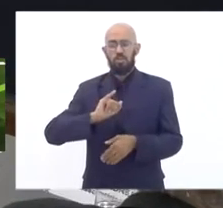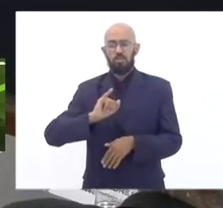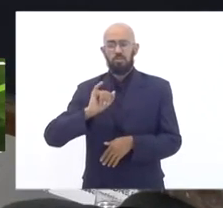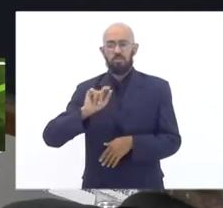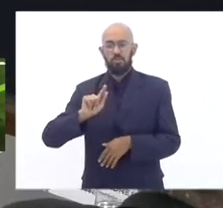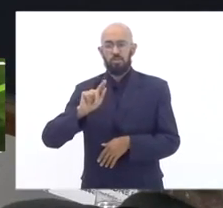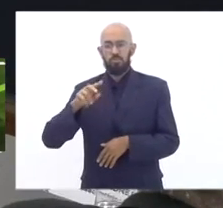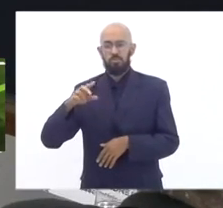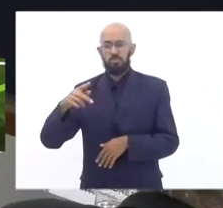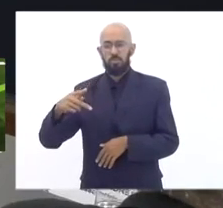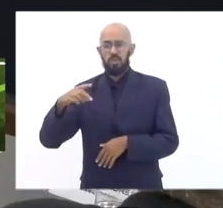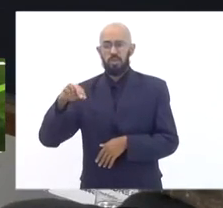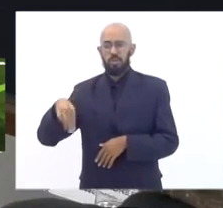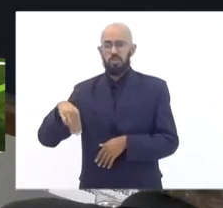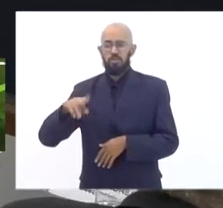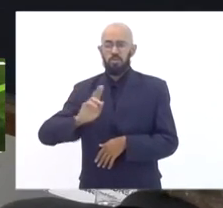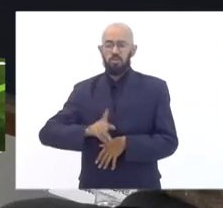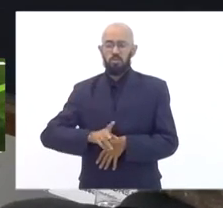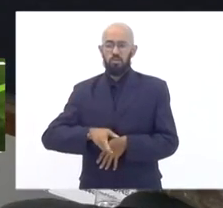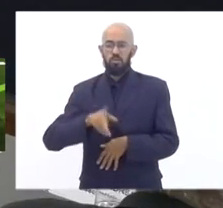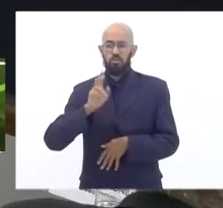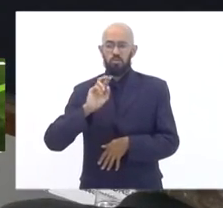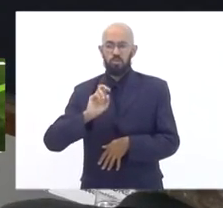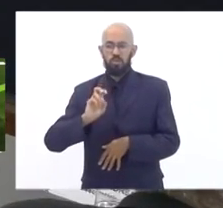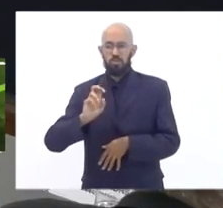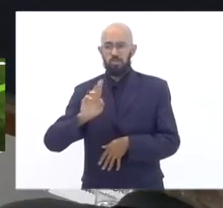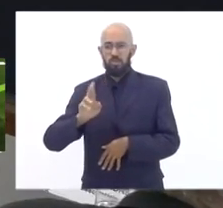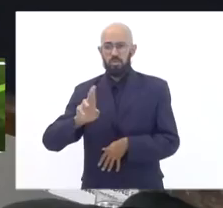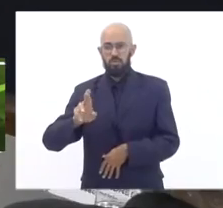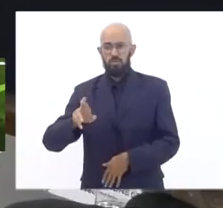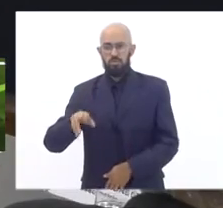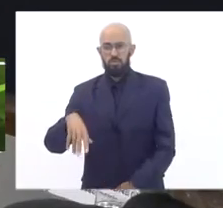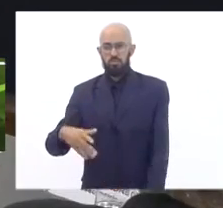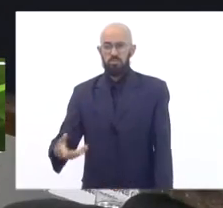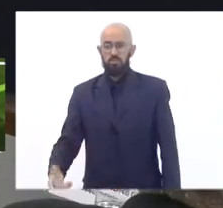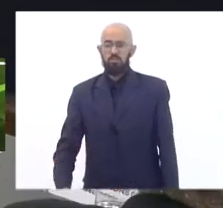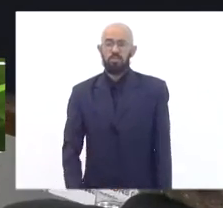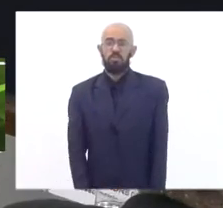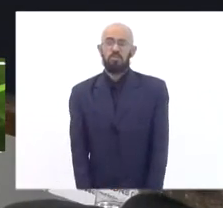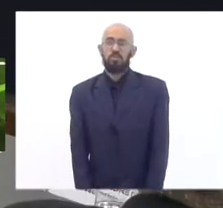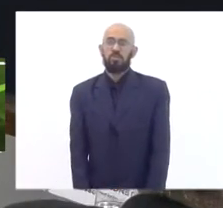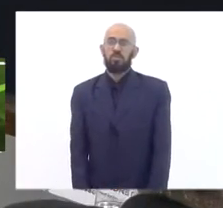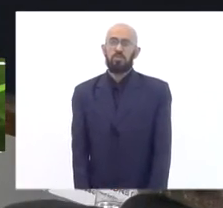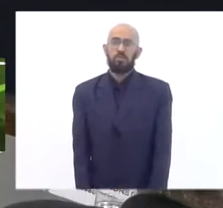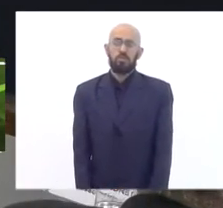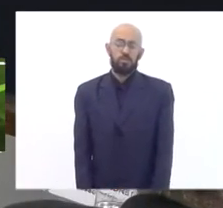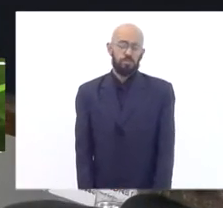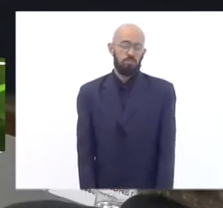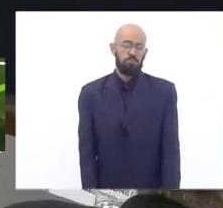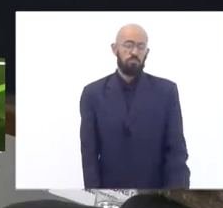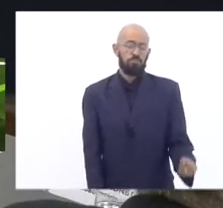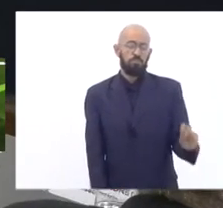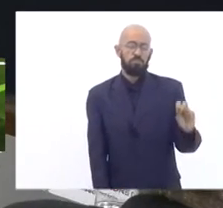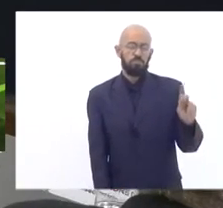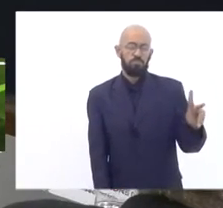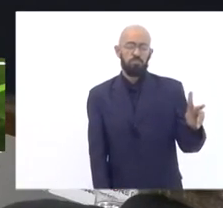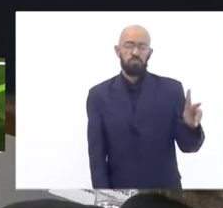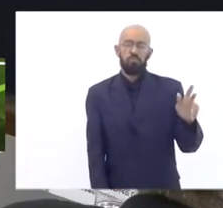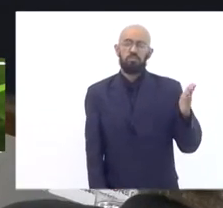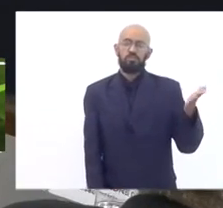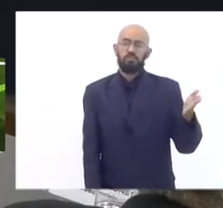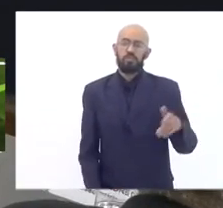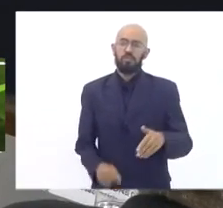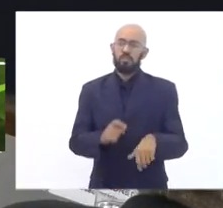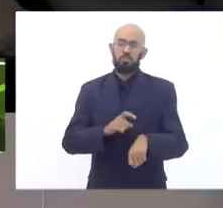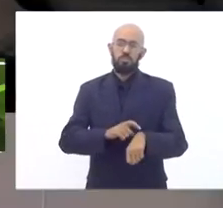IGPM, se utilizar um índice que a população possa ter condição de pagar, né? É mais ou menos isso. Exato. E esse prazo você também